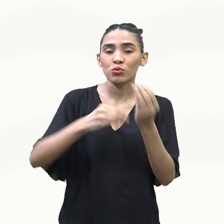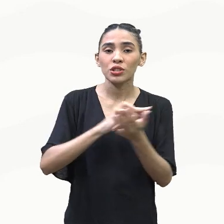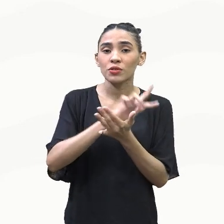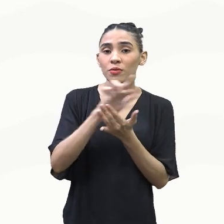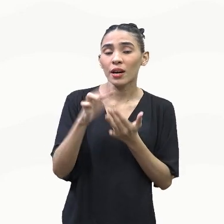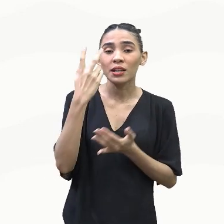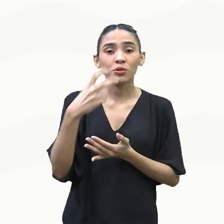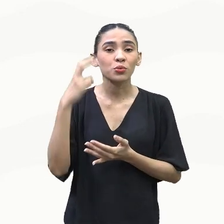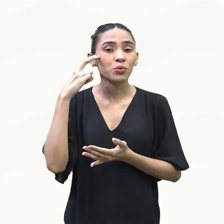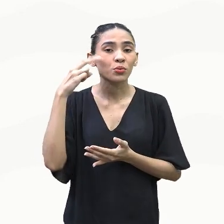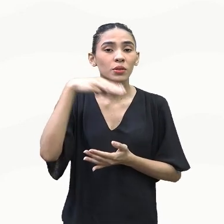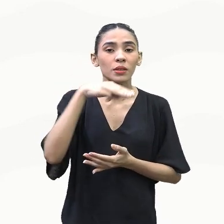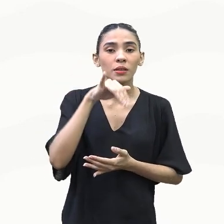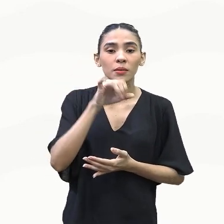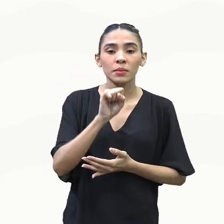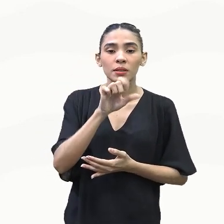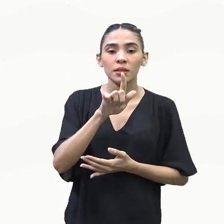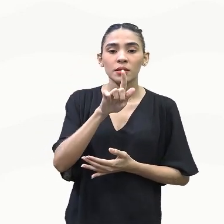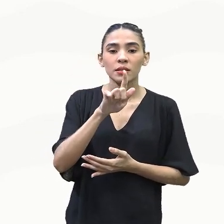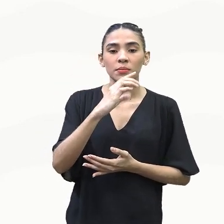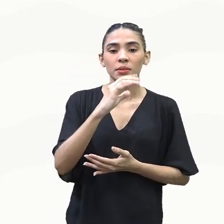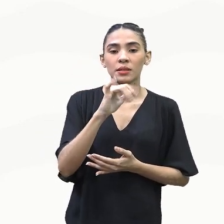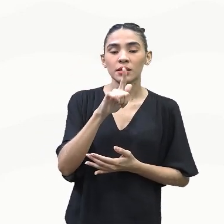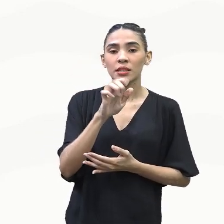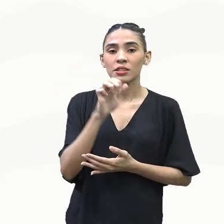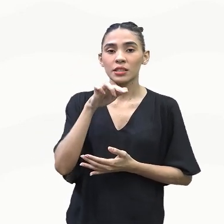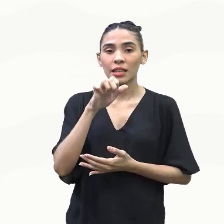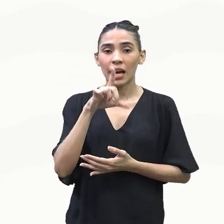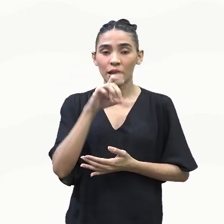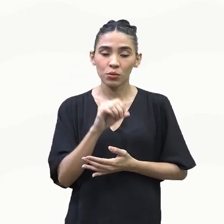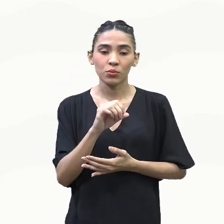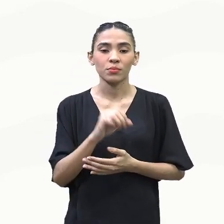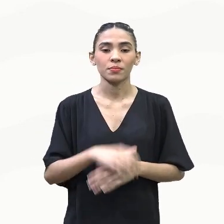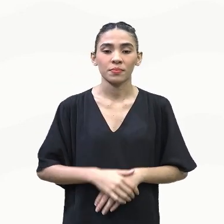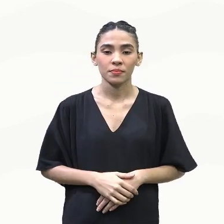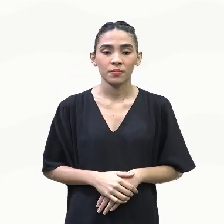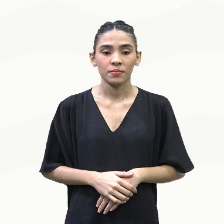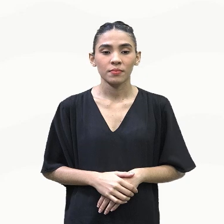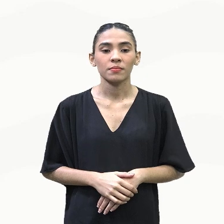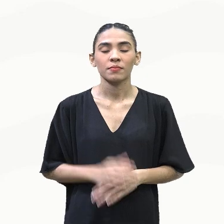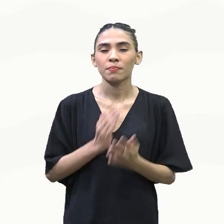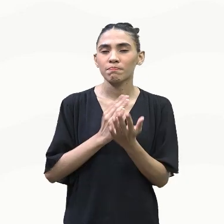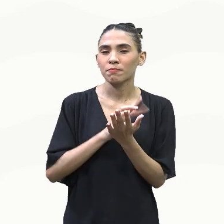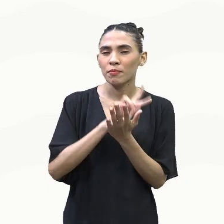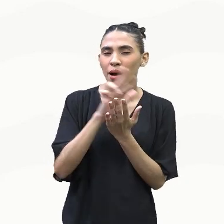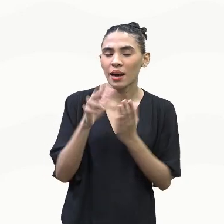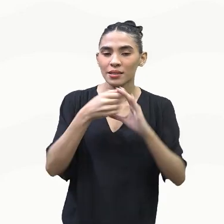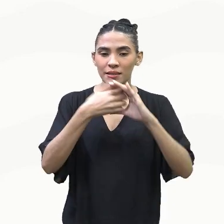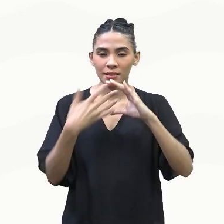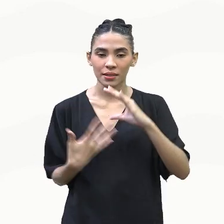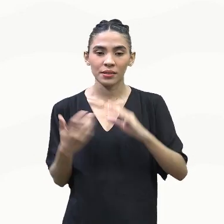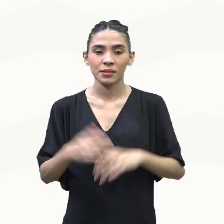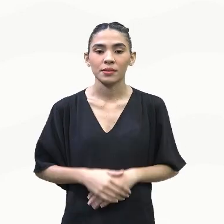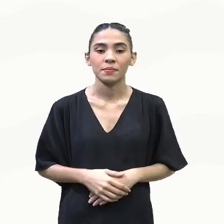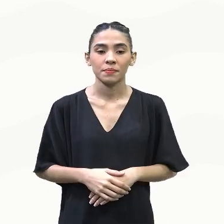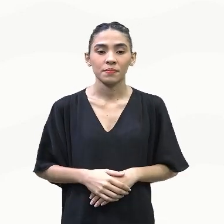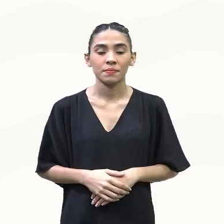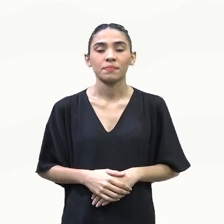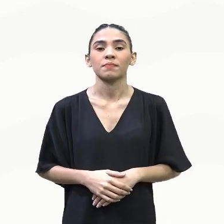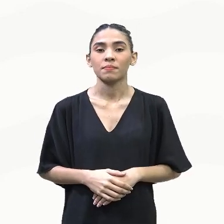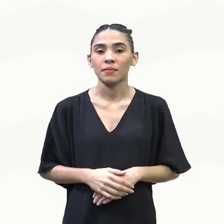miscigenação. Bom, vivemos em um país miscigenado e com muitas culturas e nuances diversas.